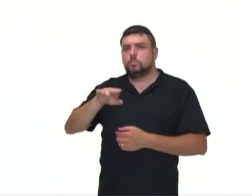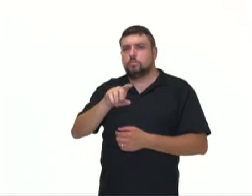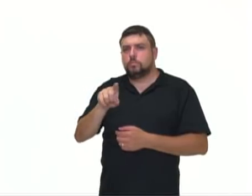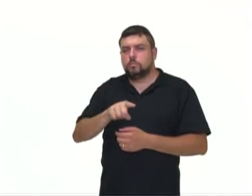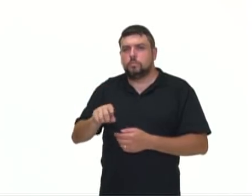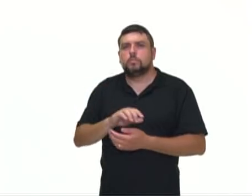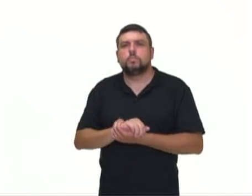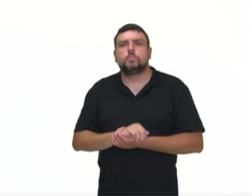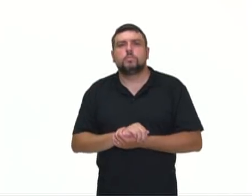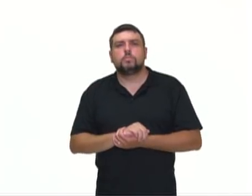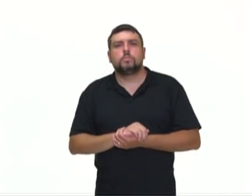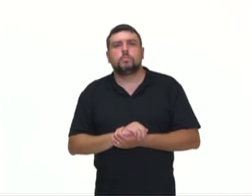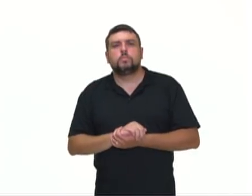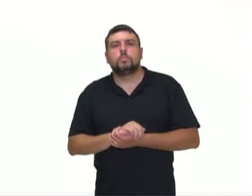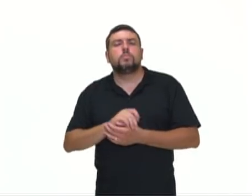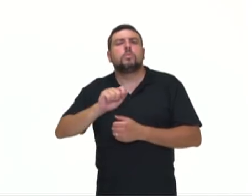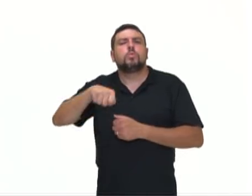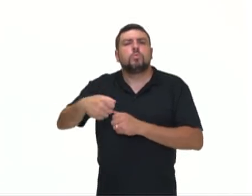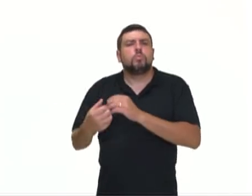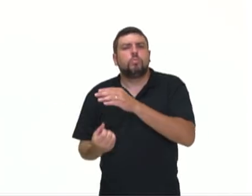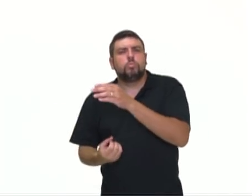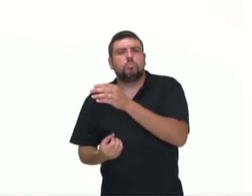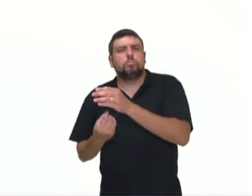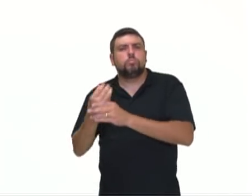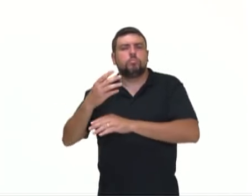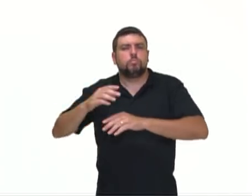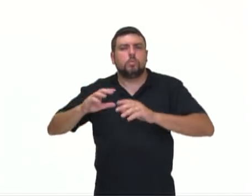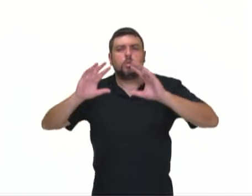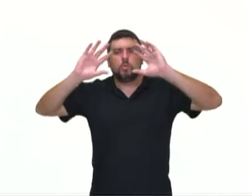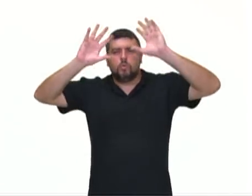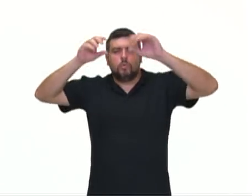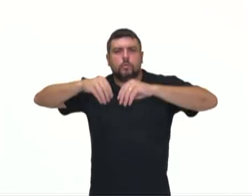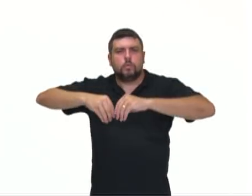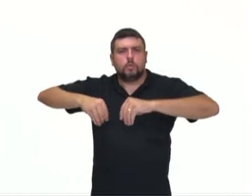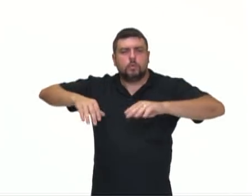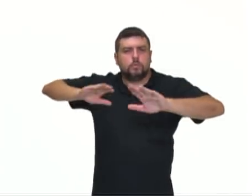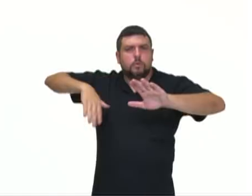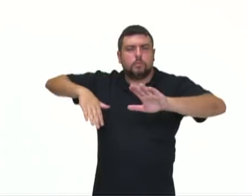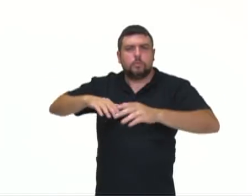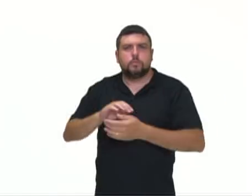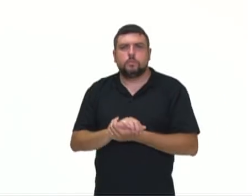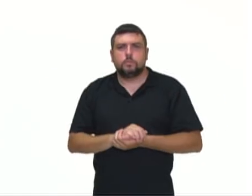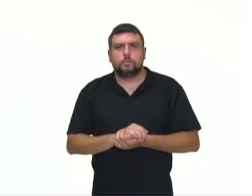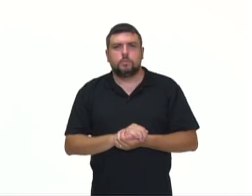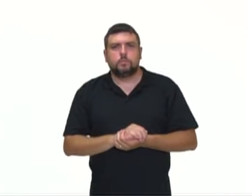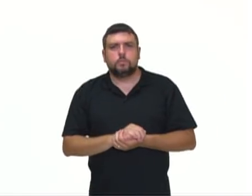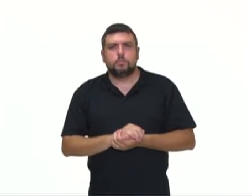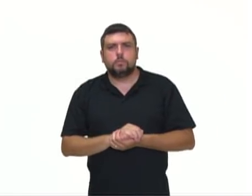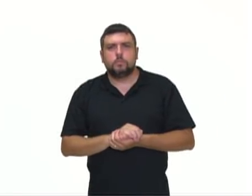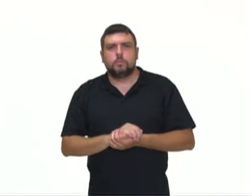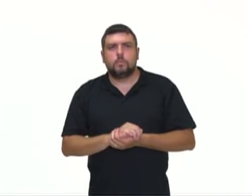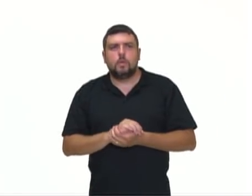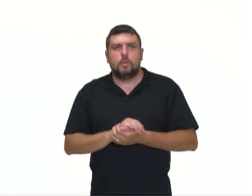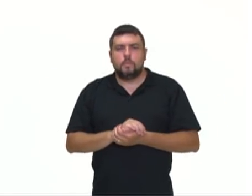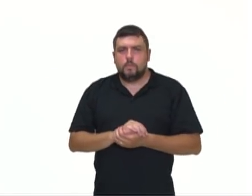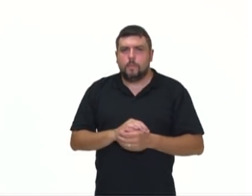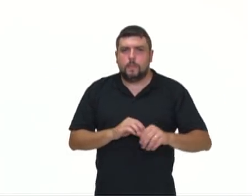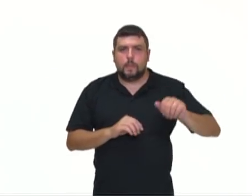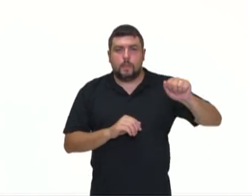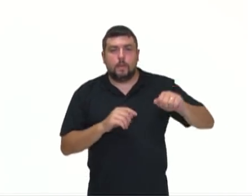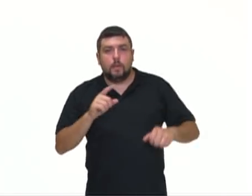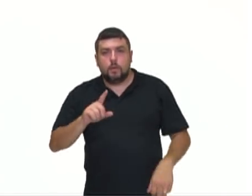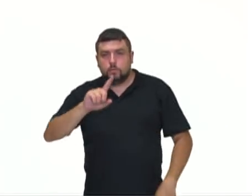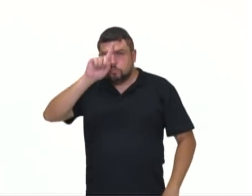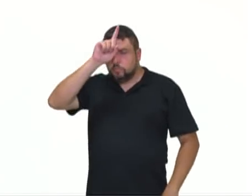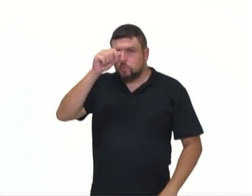é: sobre o surgimento do voleibol de praia, é correto afirmar que ele foi inventado em 1895